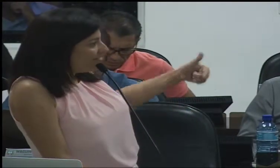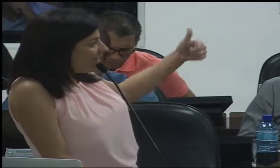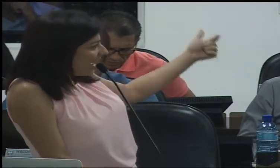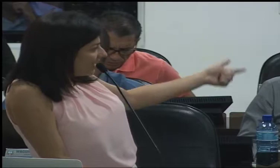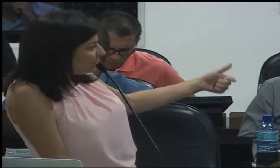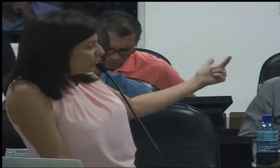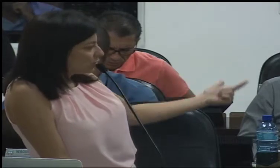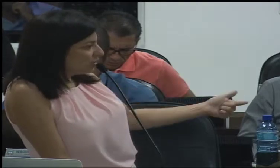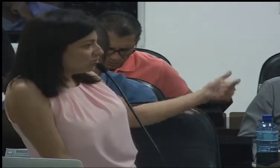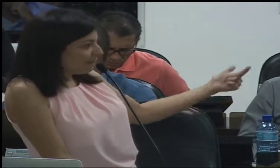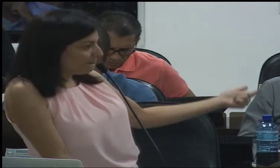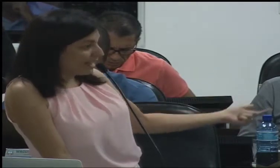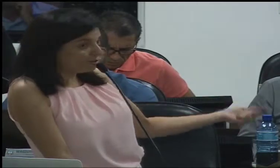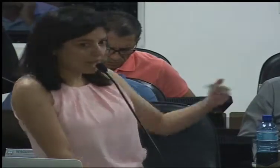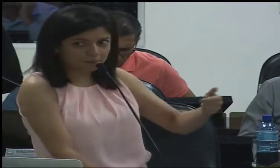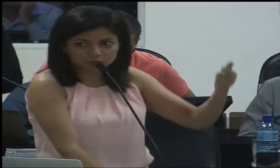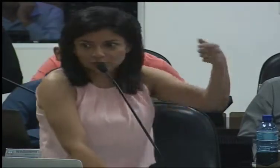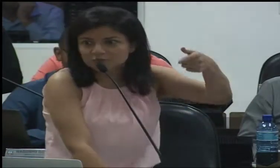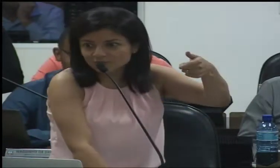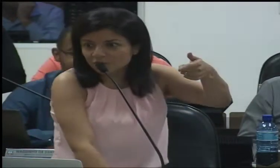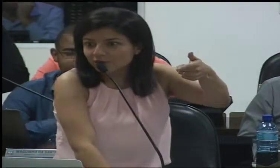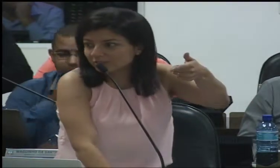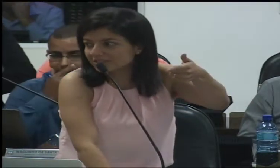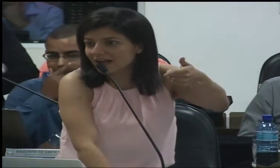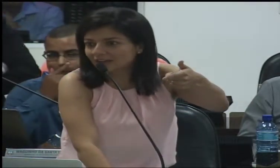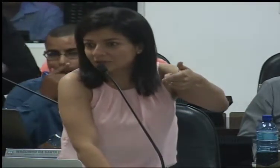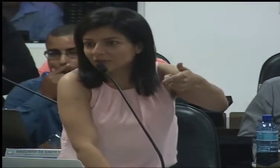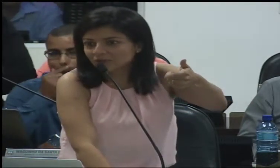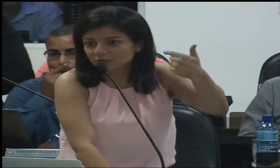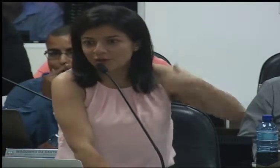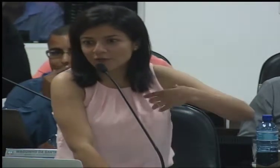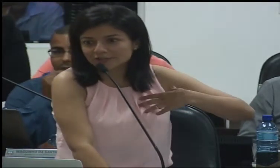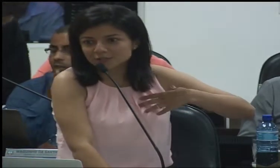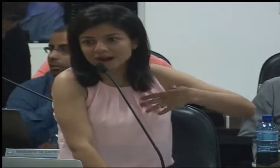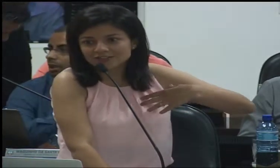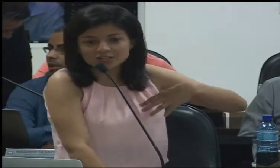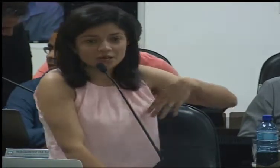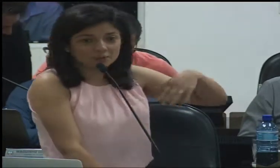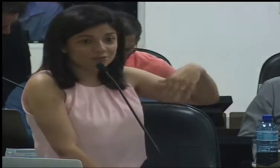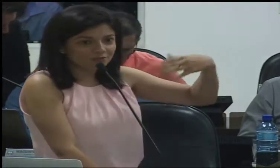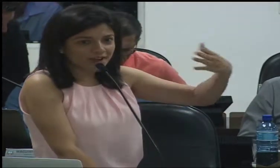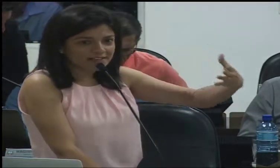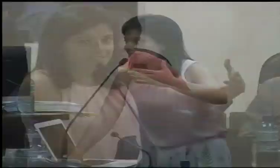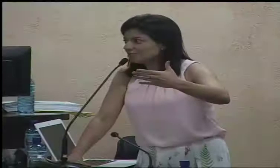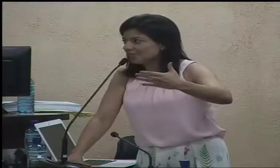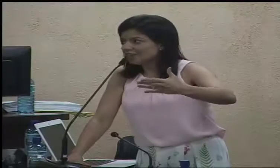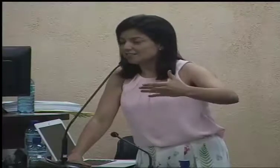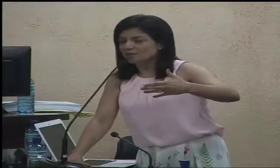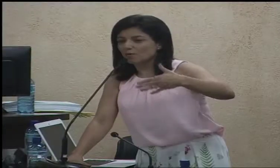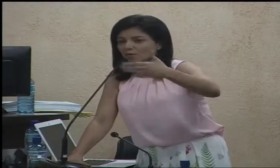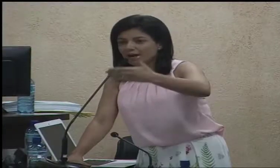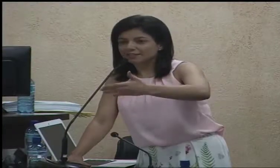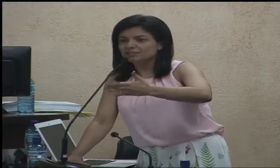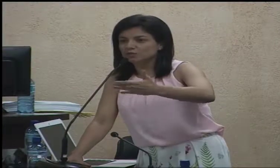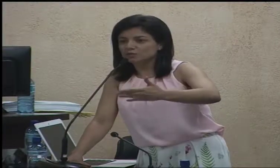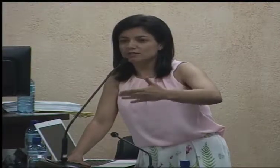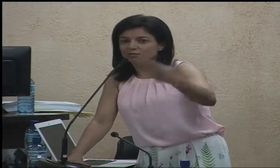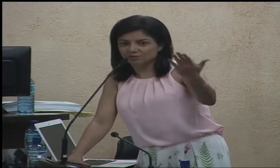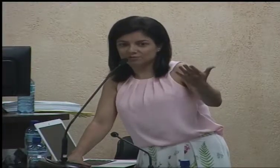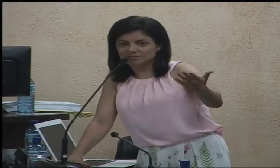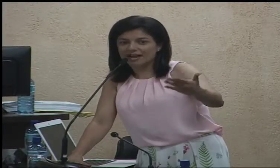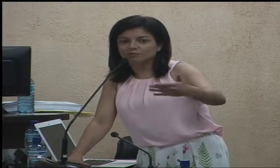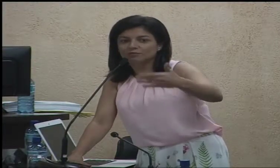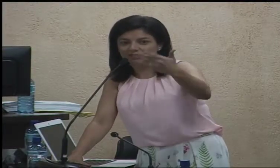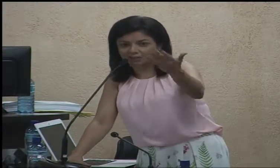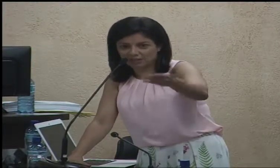votei várias moções de apelo e de repúdio, inclusive ao governo do Estado, do qual eu faço parte. Por diversas vezes são colocadas moções ao